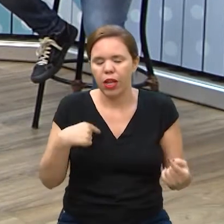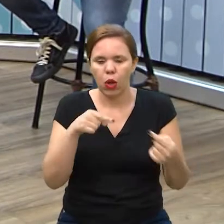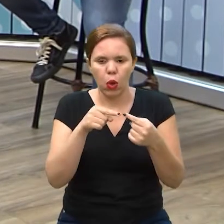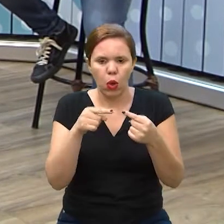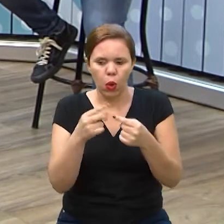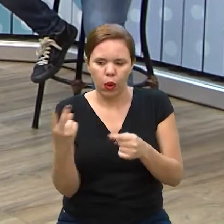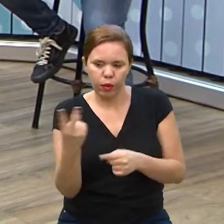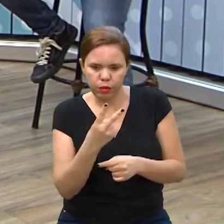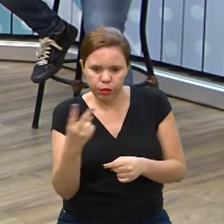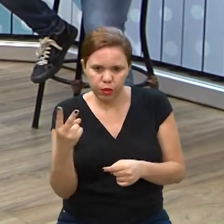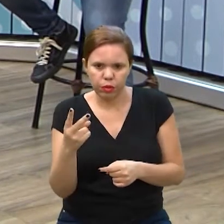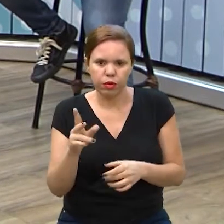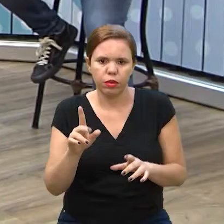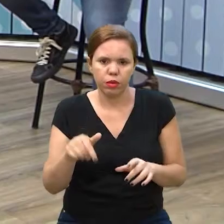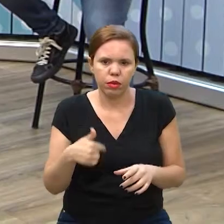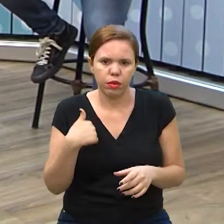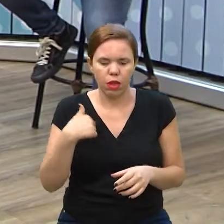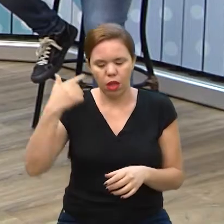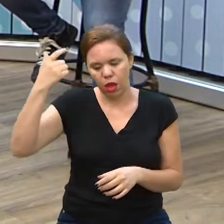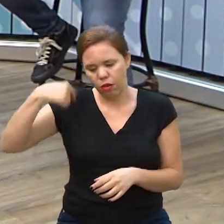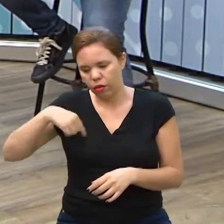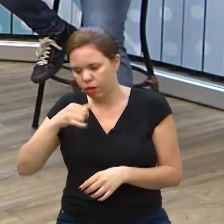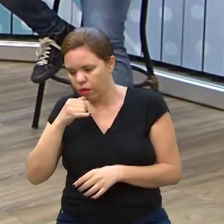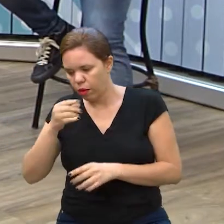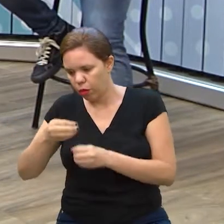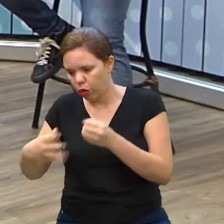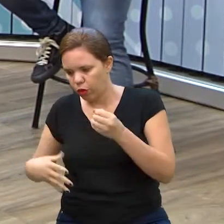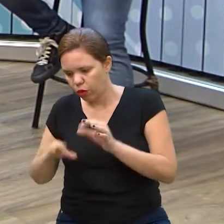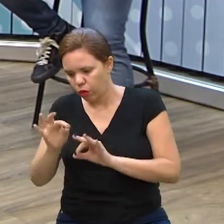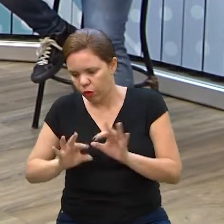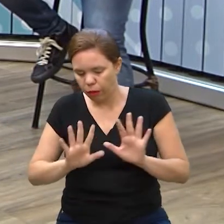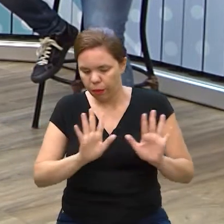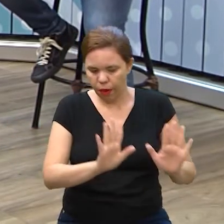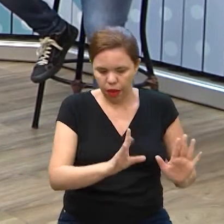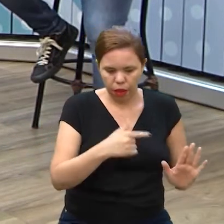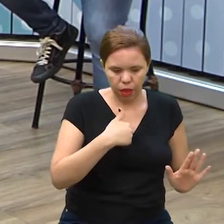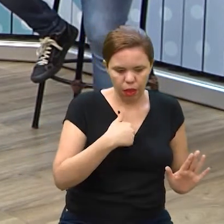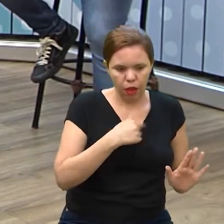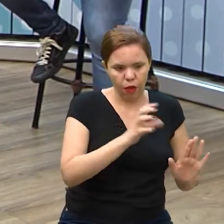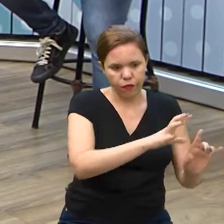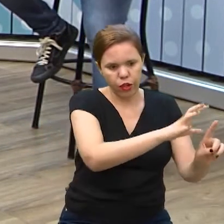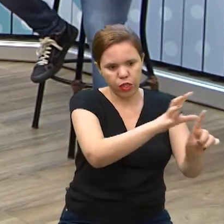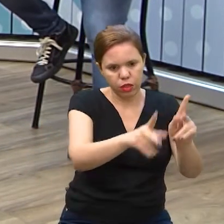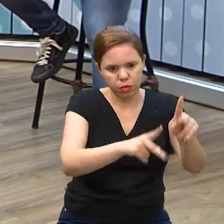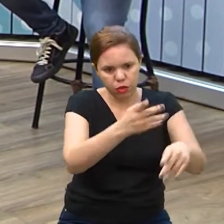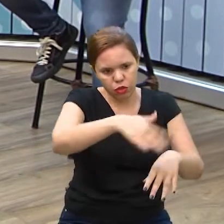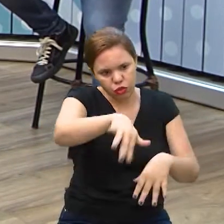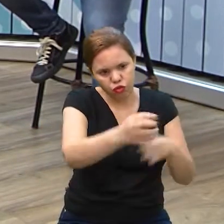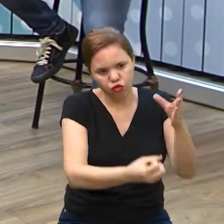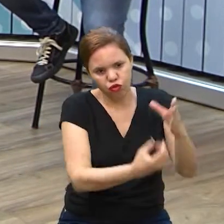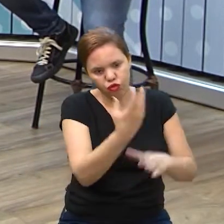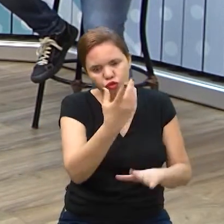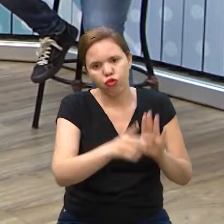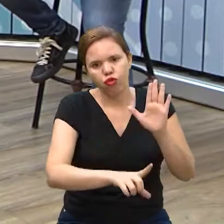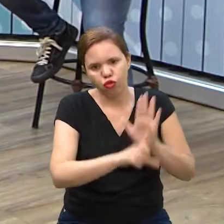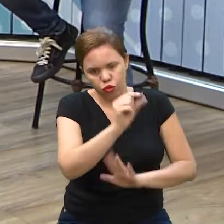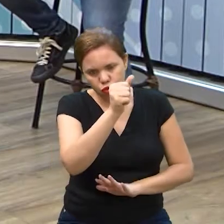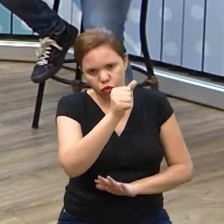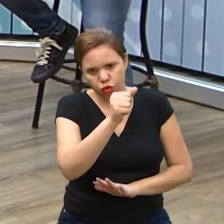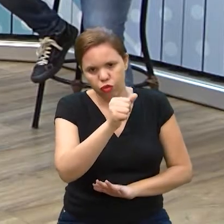a combinação dos dois, eu sou produtor de conteúdo, mas influencio pessoas, gera